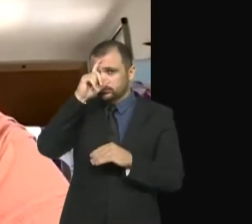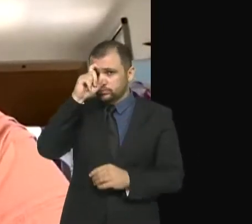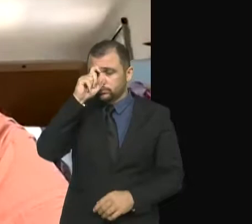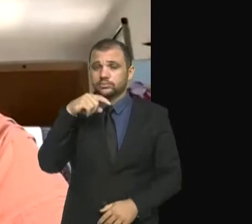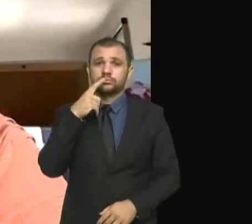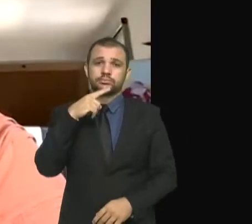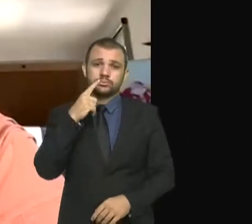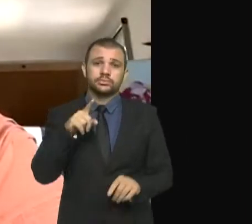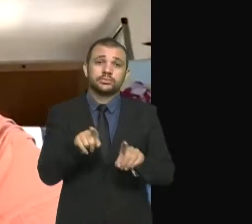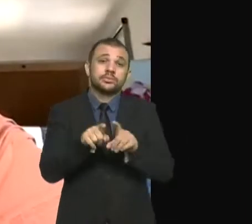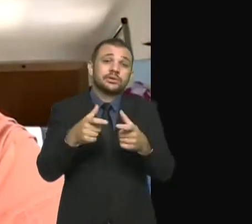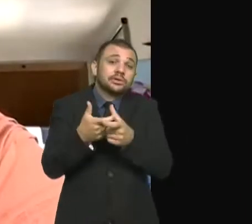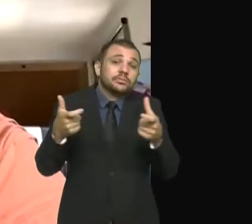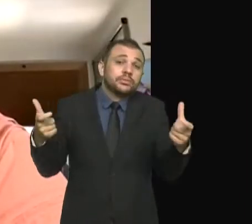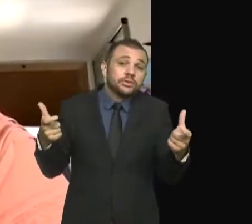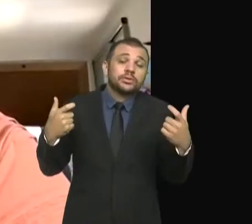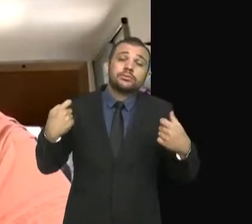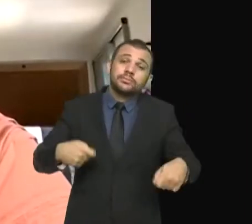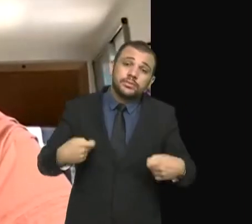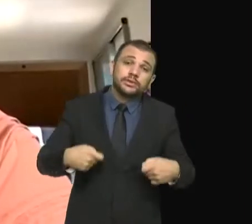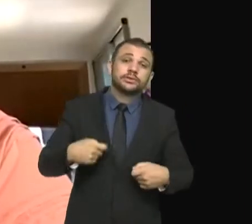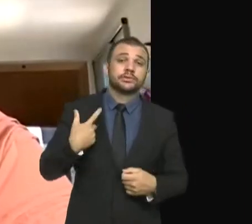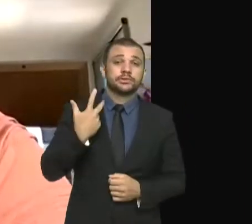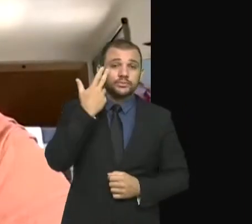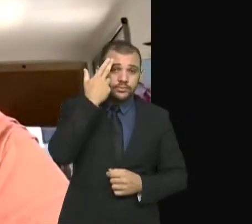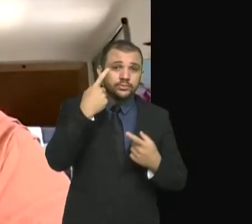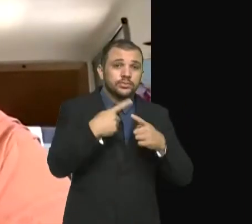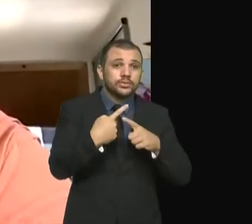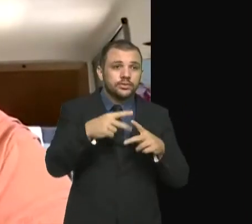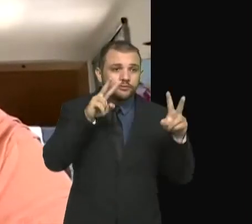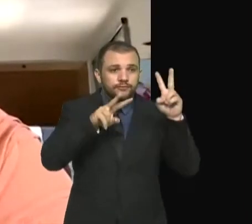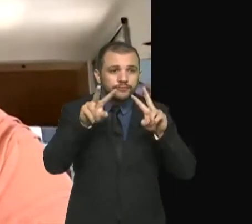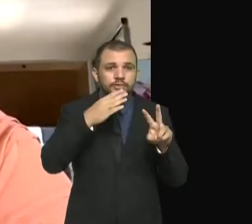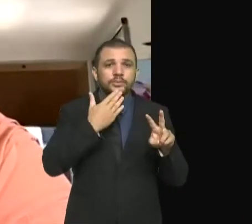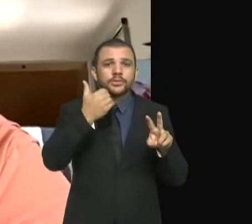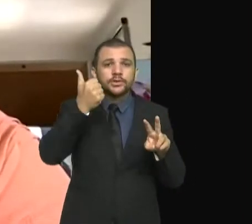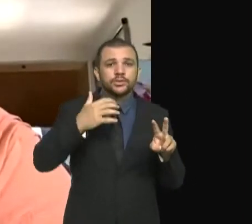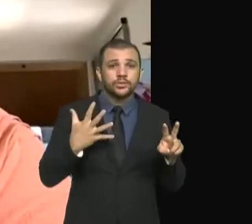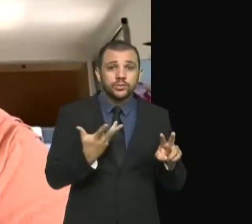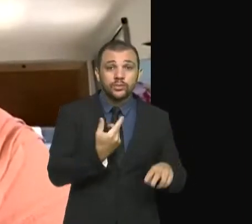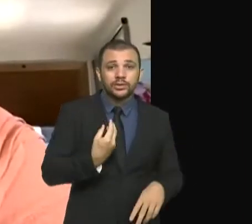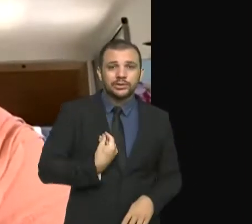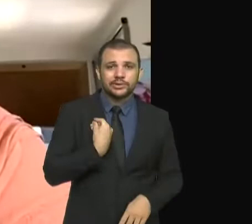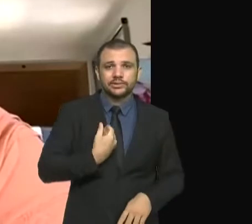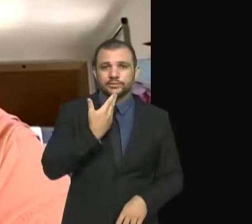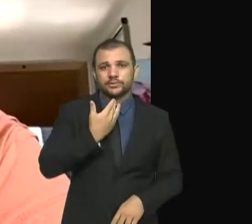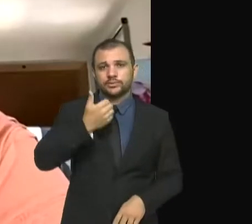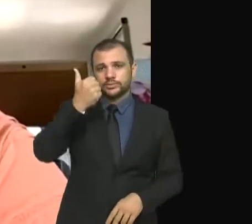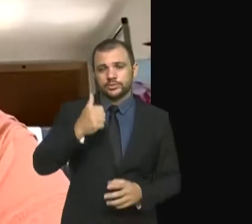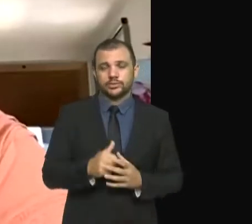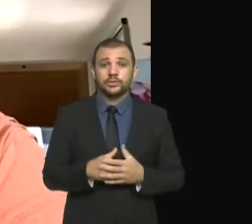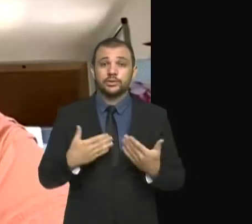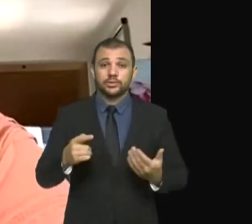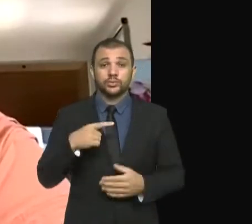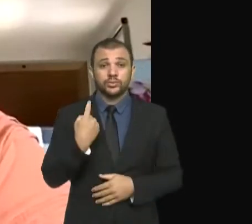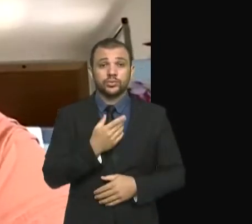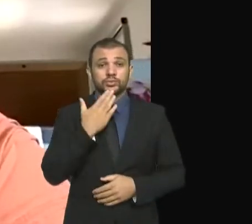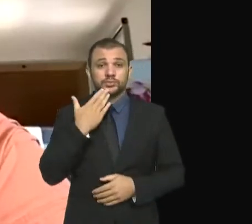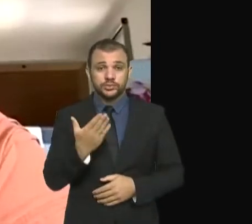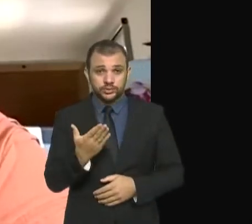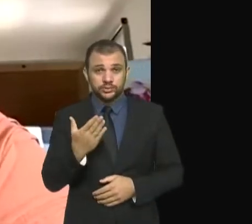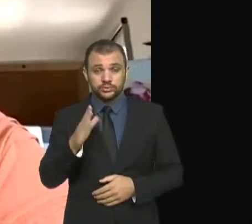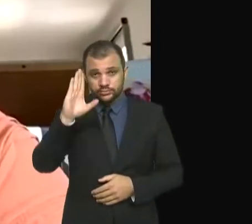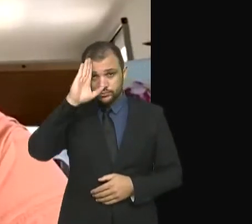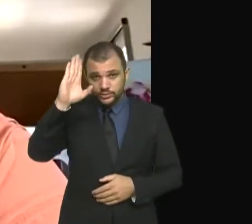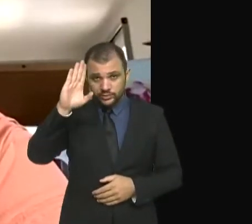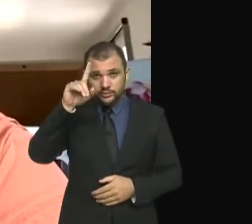grande maioria pela necessidade de ter uma visão melhor, de ter uma qualidade de vida melhor. Então, esse nosso pedido é principalmente